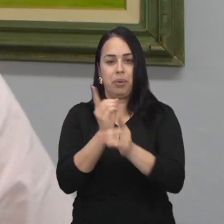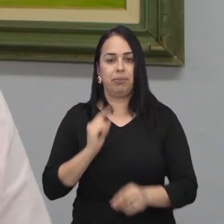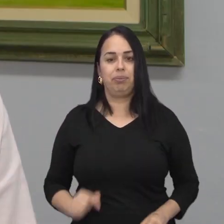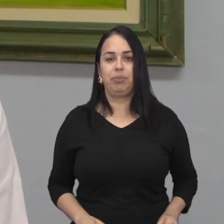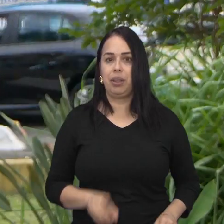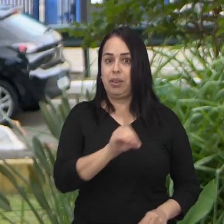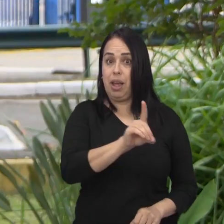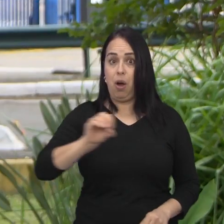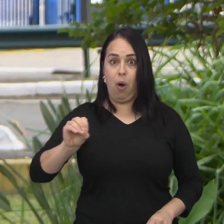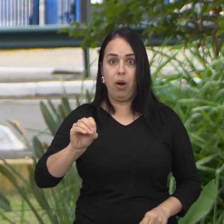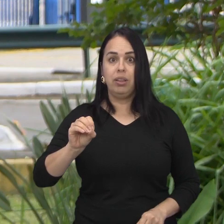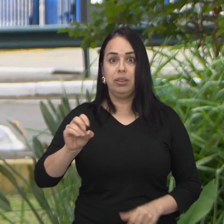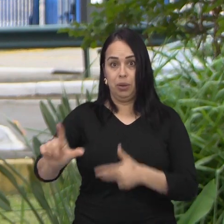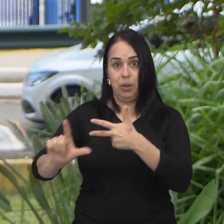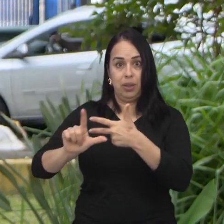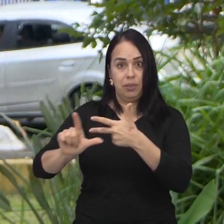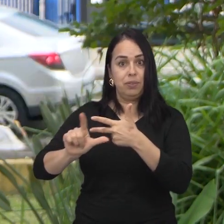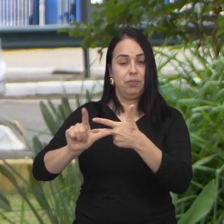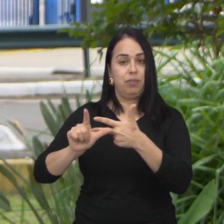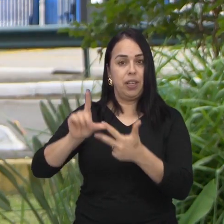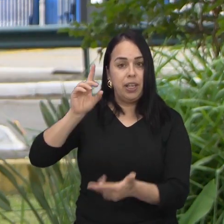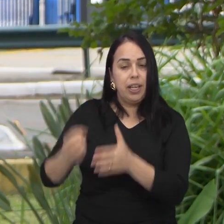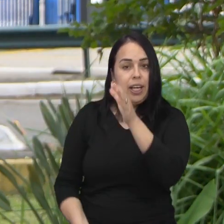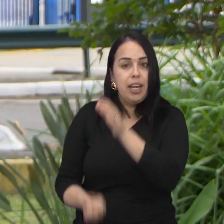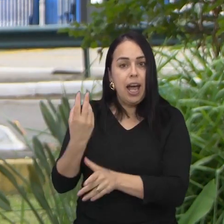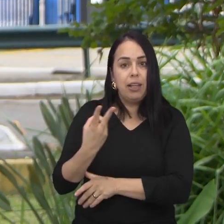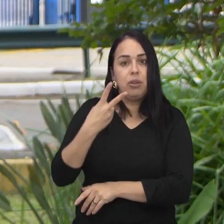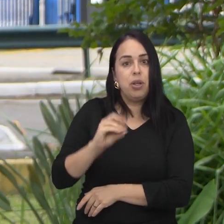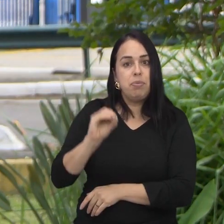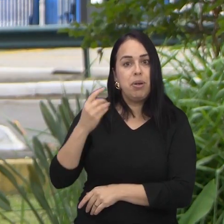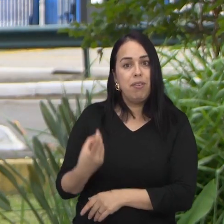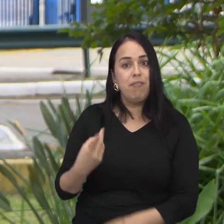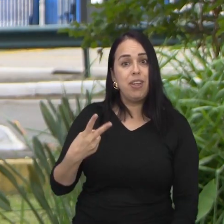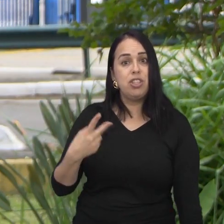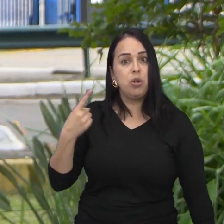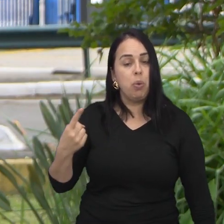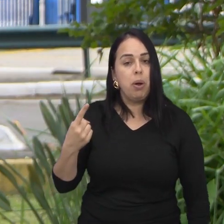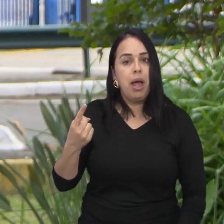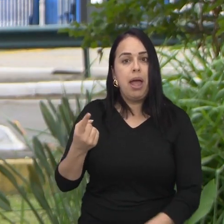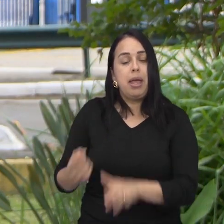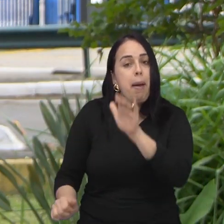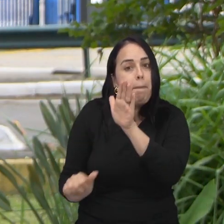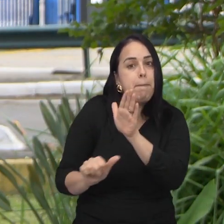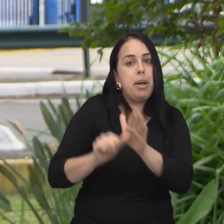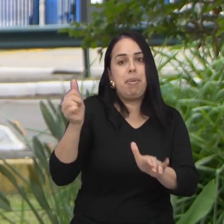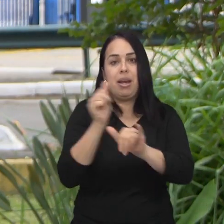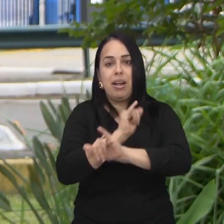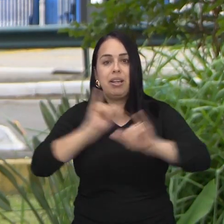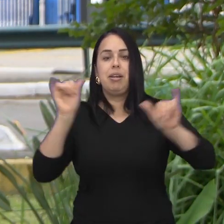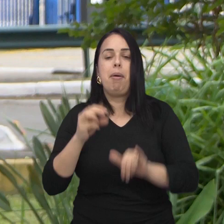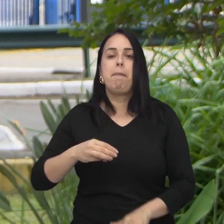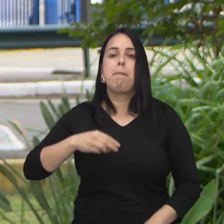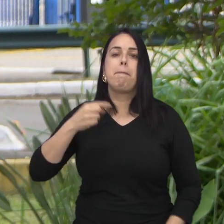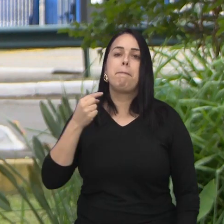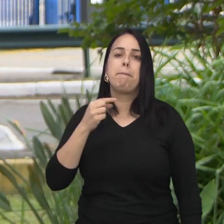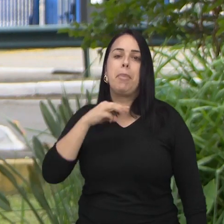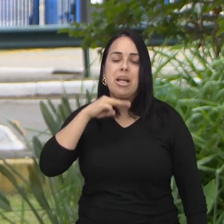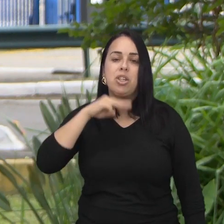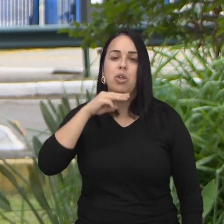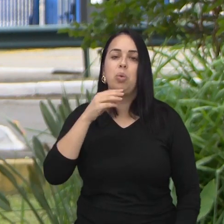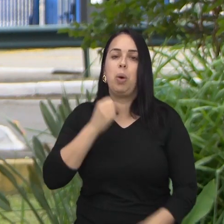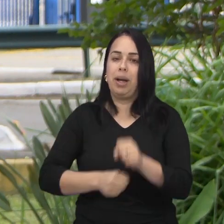Município, você já vai encontrar. Já o Diário Oficial do Legislativo foi instituído em 2021 e teve a primeira publicação em